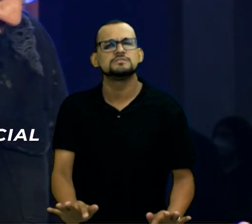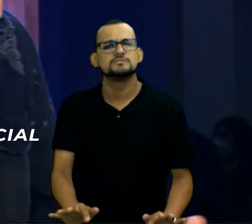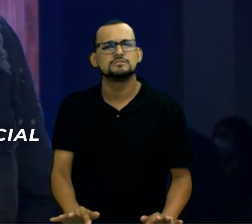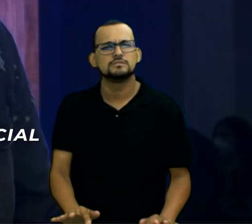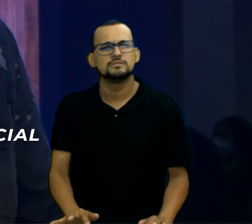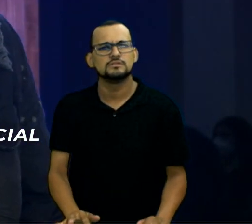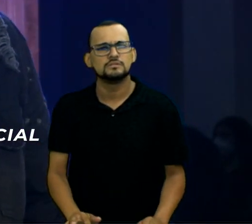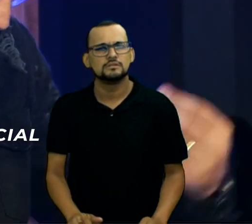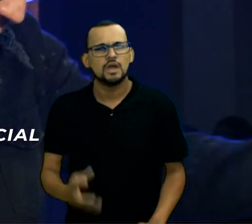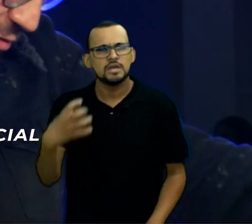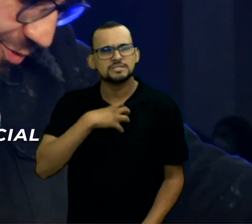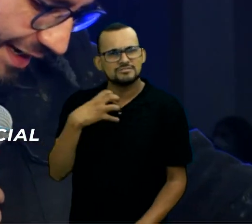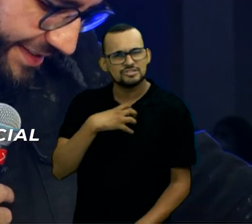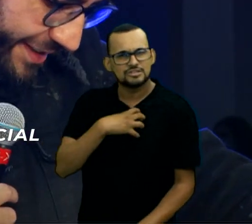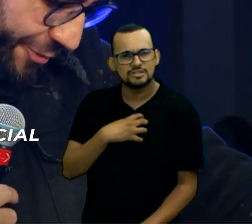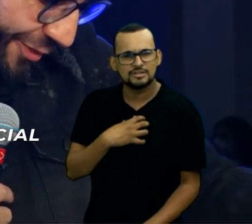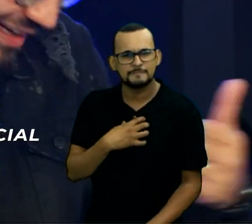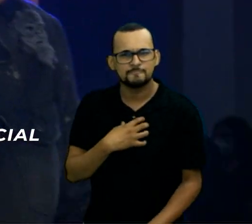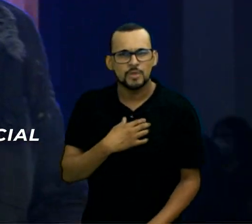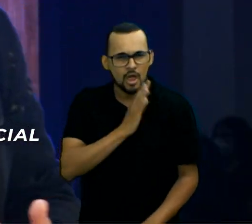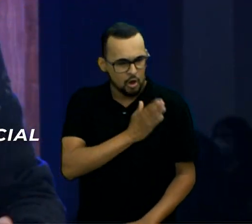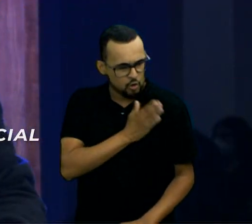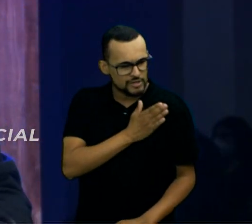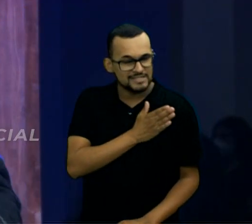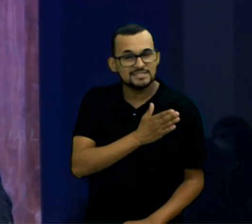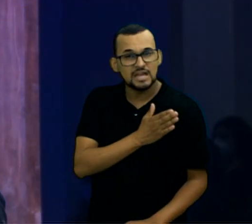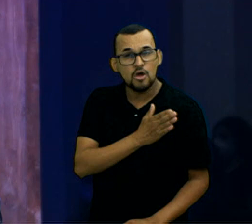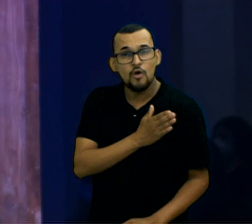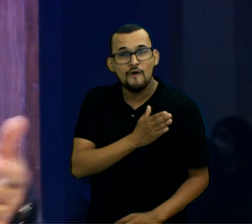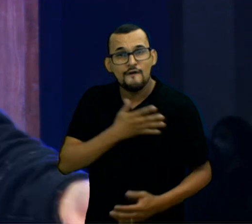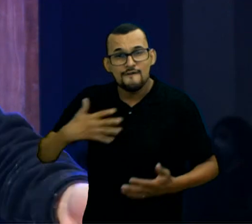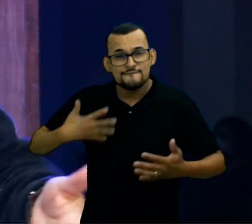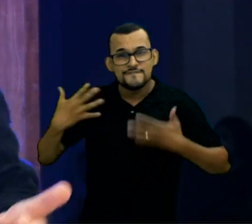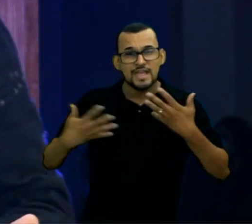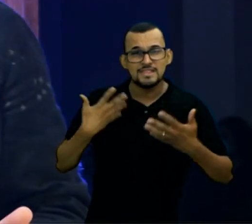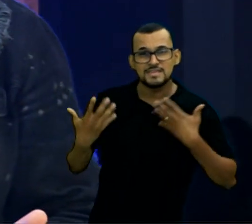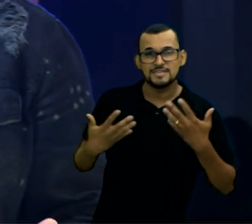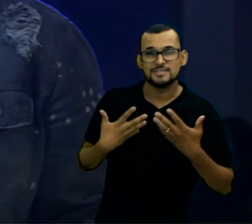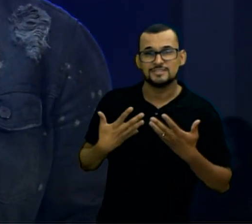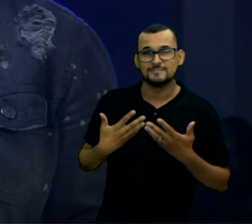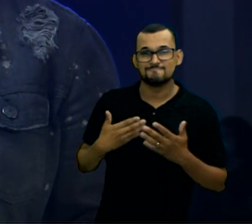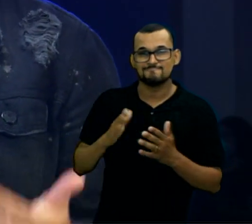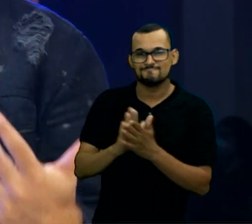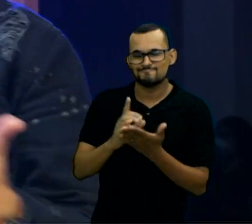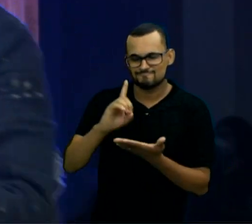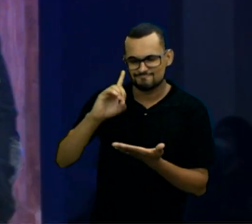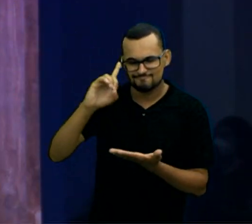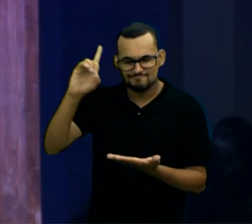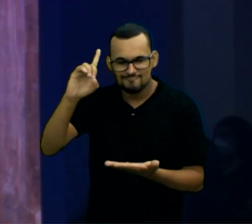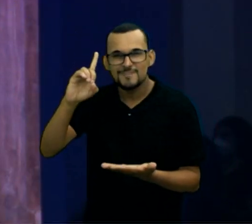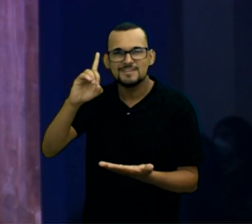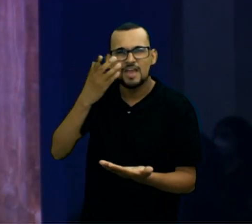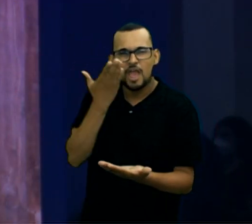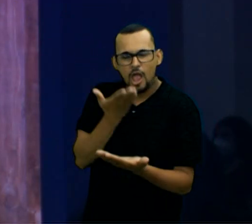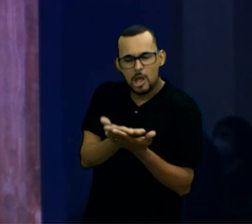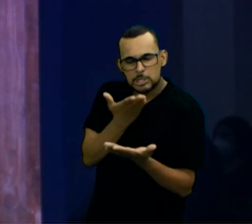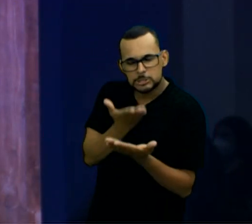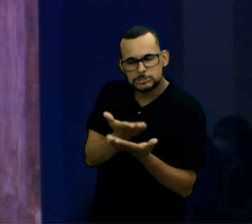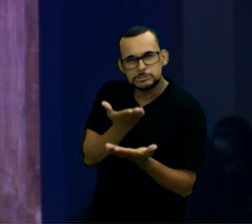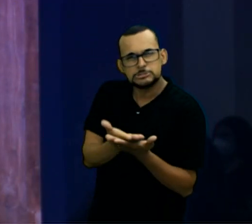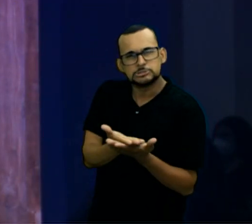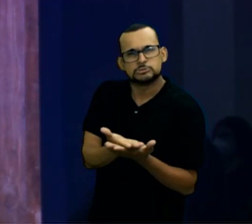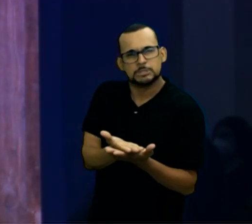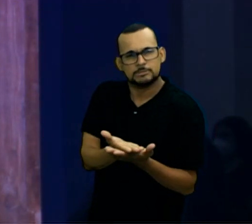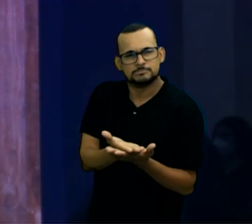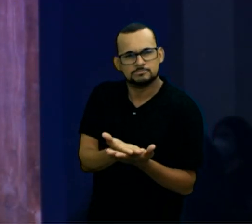podemos ter o nosso coração feliz? Meditando na palavra, buscando ao Senhor em primeiro lugar,